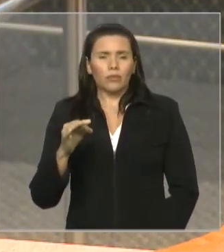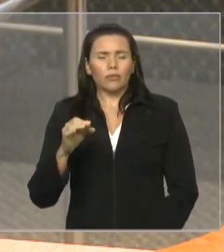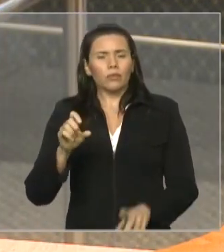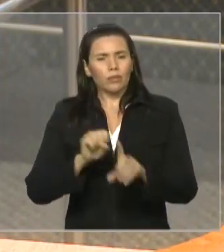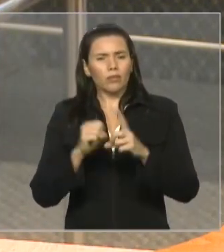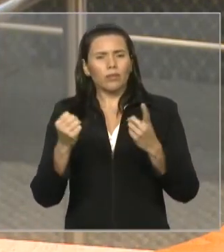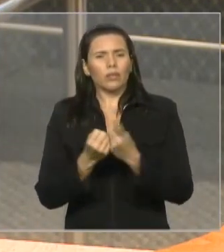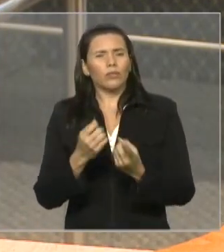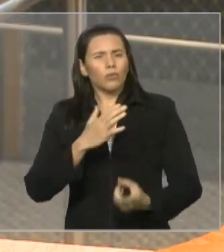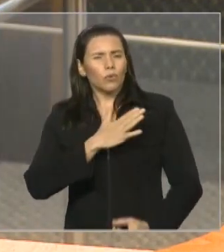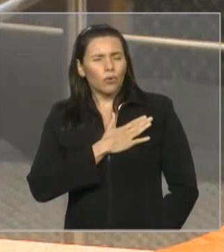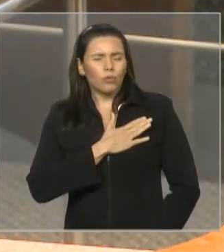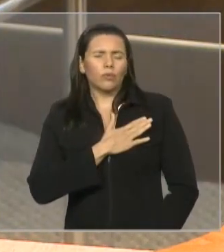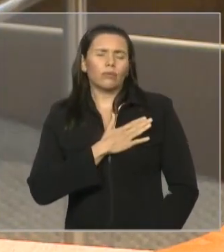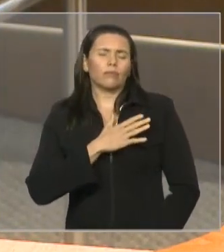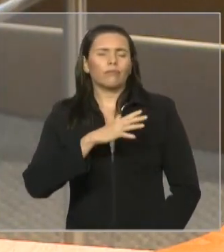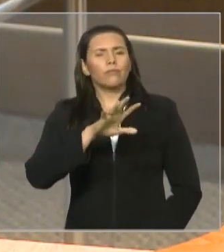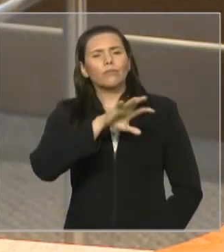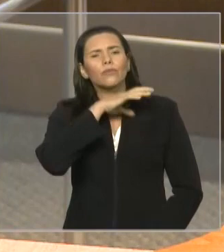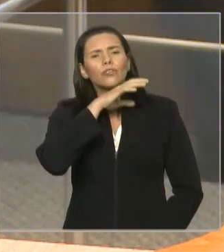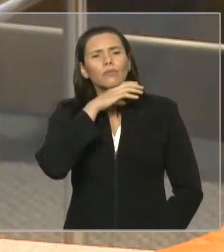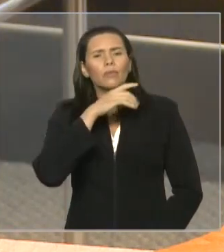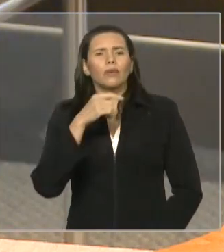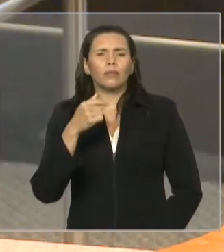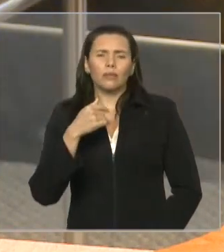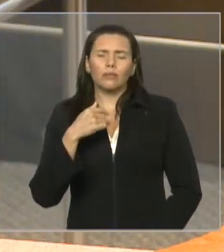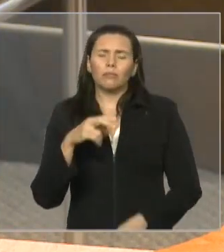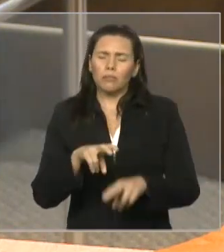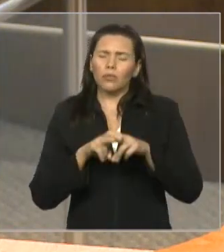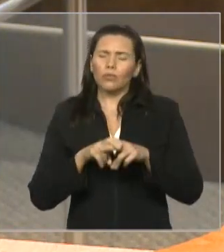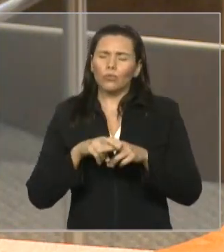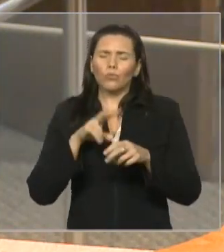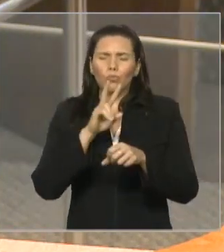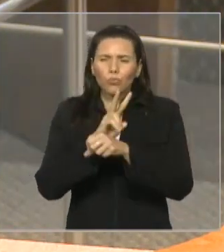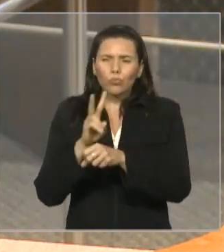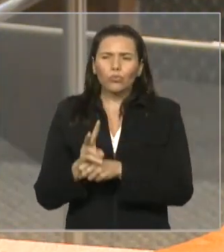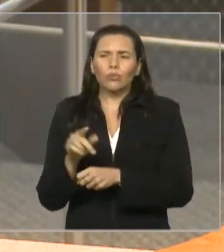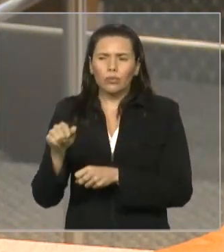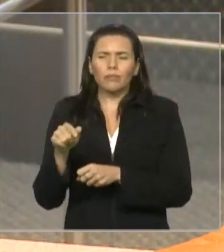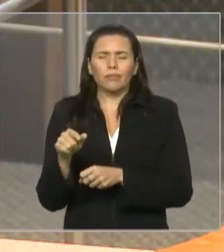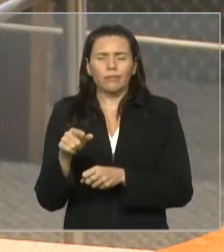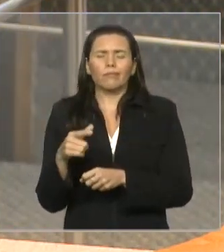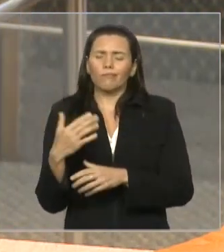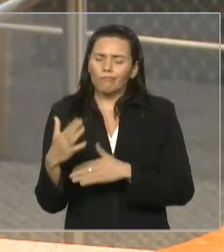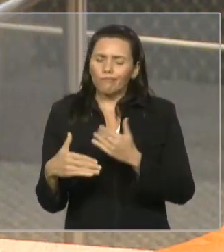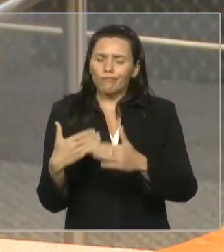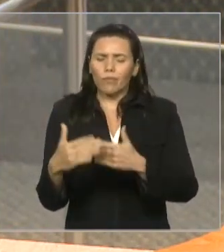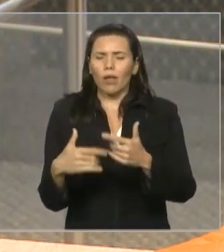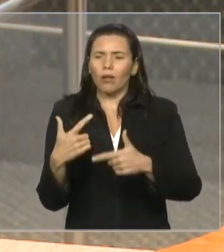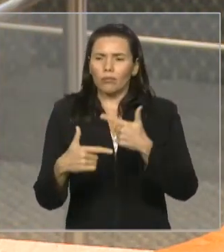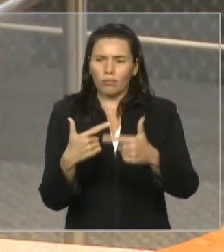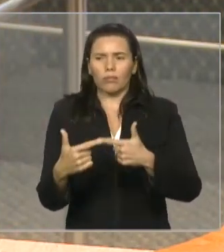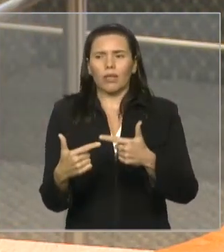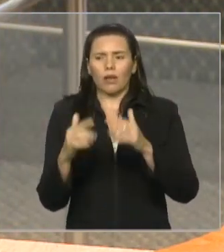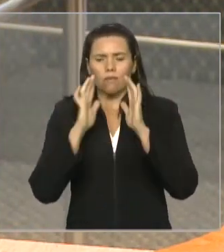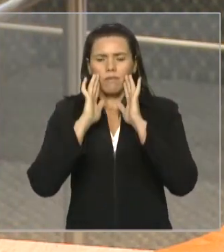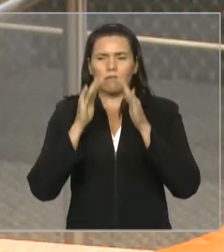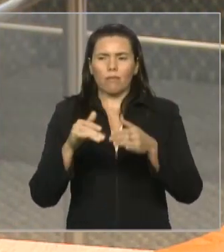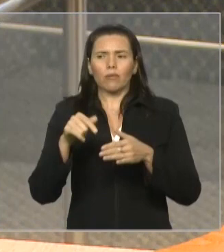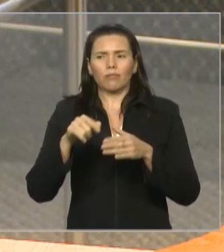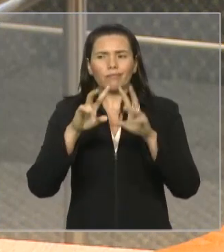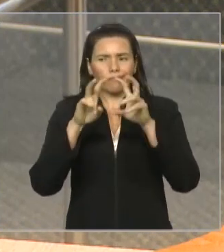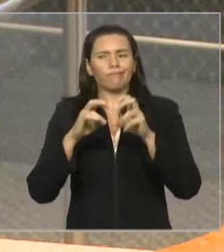Perfeito, deputado. Eu fico feliz... Deputado saber... Vinícius Lúcio, quando puder, uma parte também. Sim. Deputado